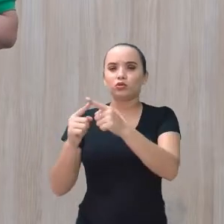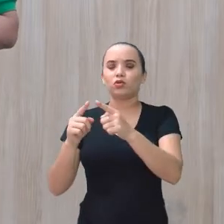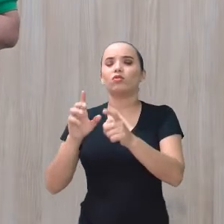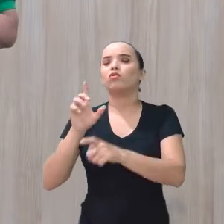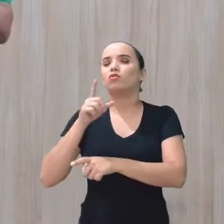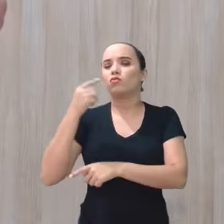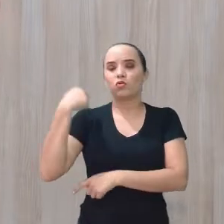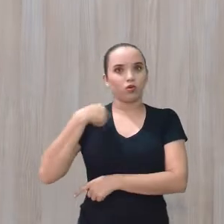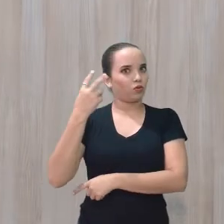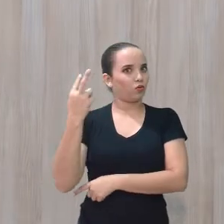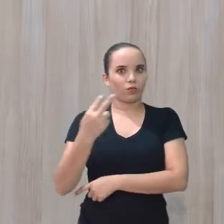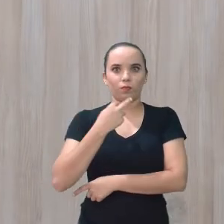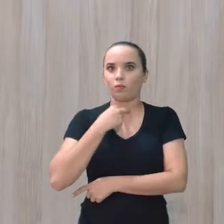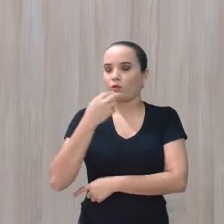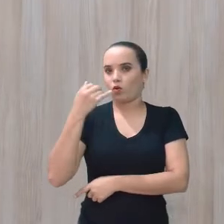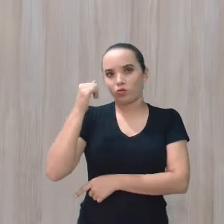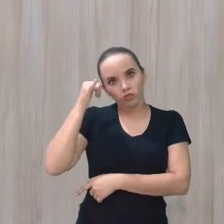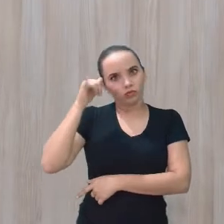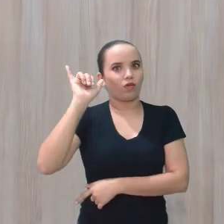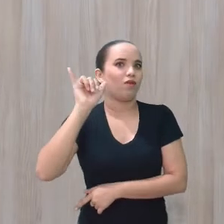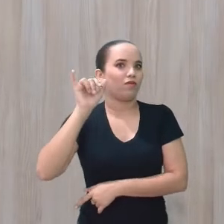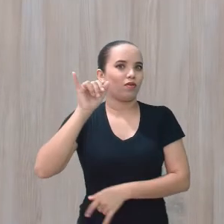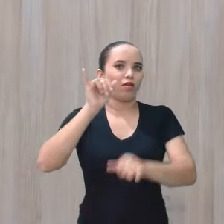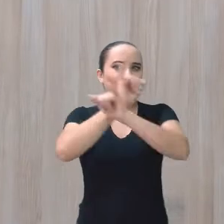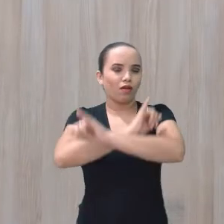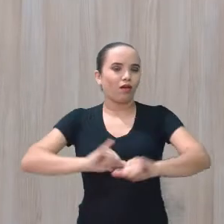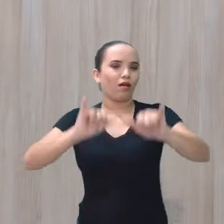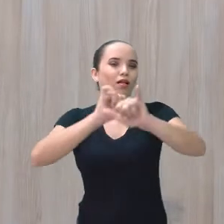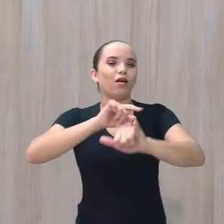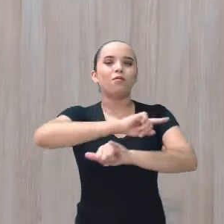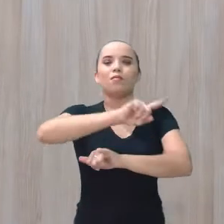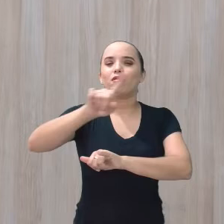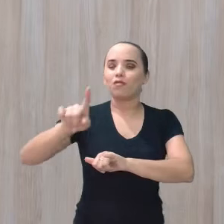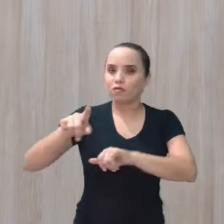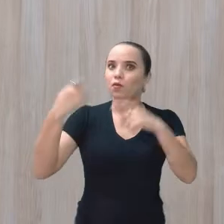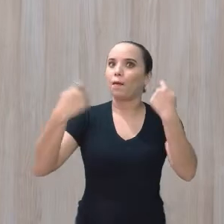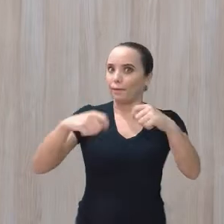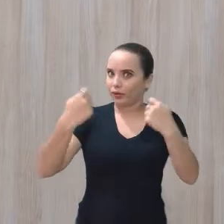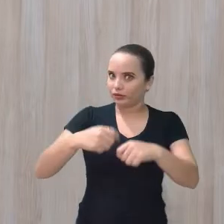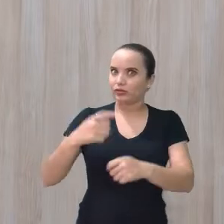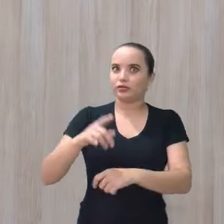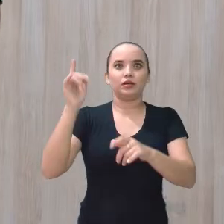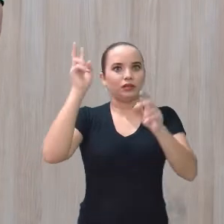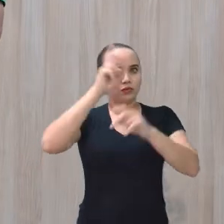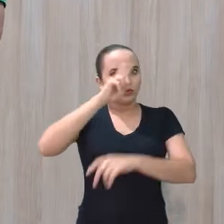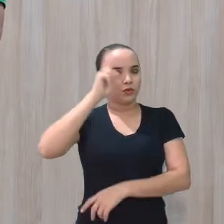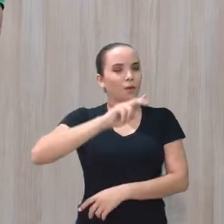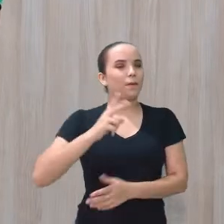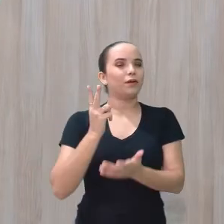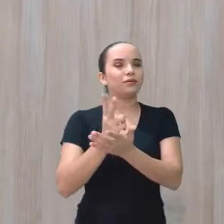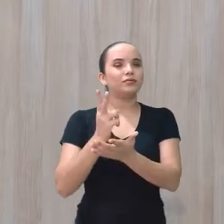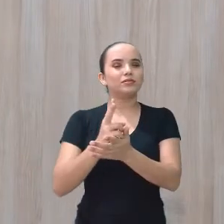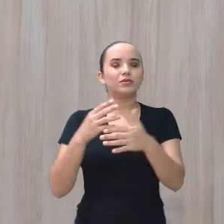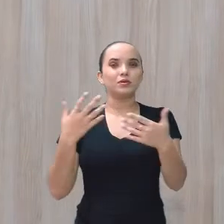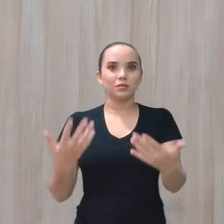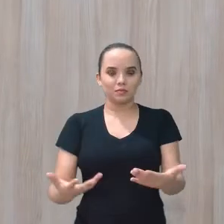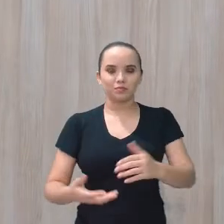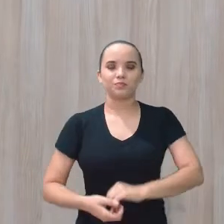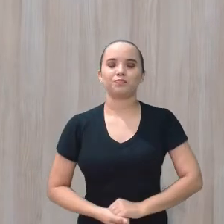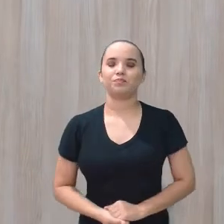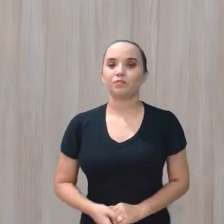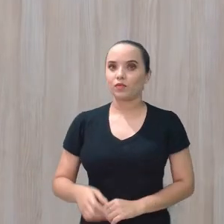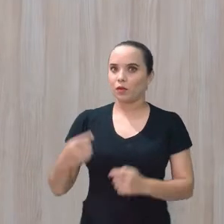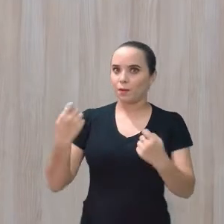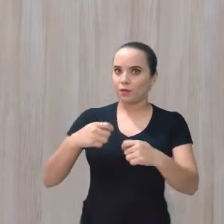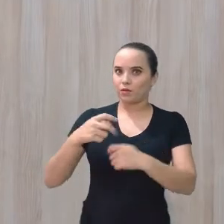muito inteligentes, já sabem, mas é necessário sempre estar lembrando vocês. E aí lembramos vocês